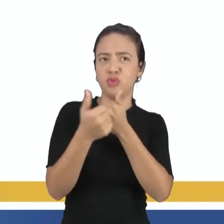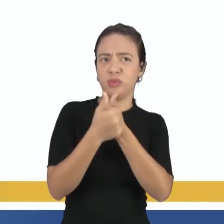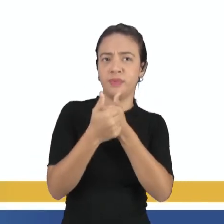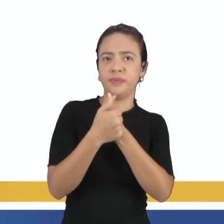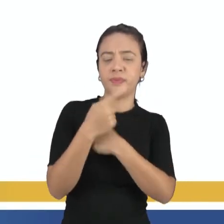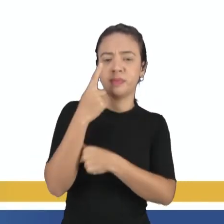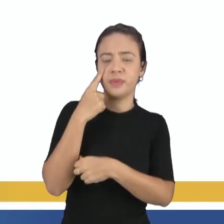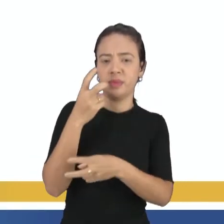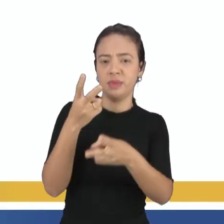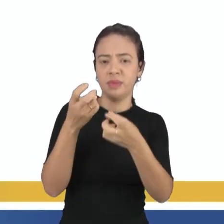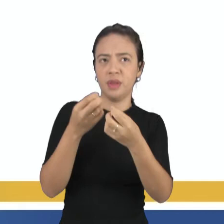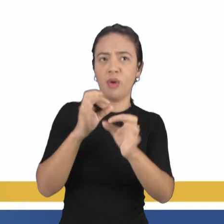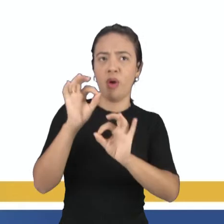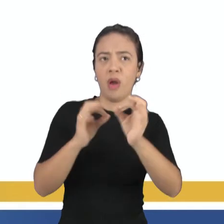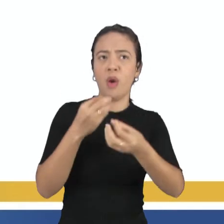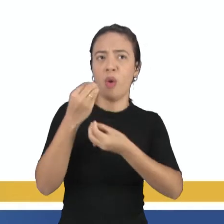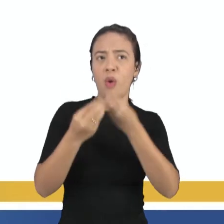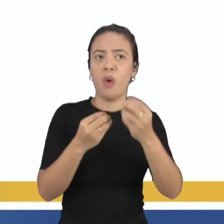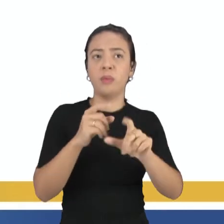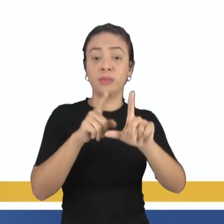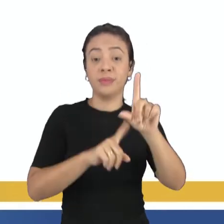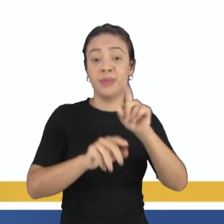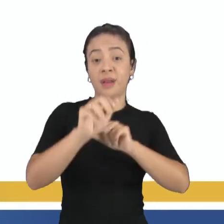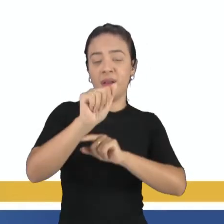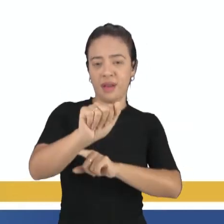essa figura ela foi construída a partir de uma